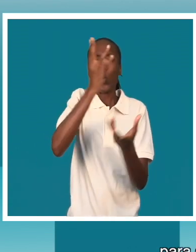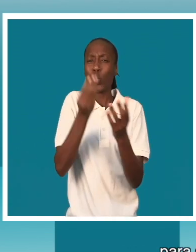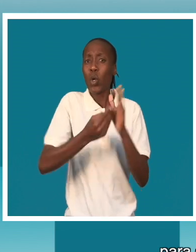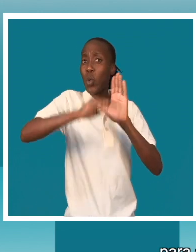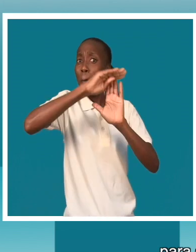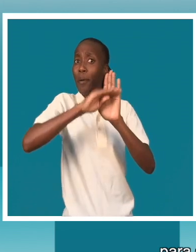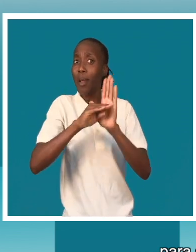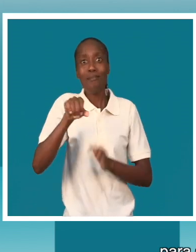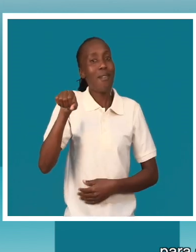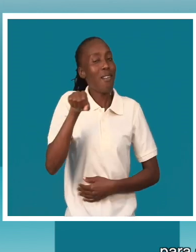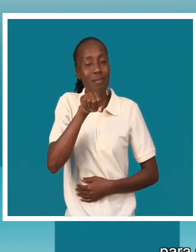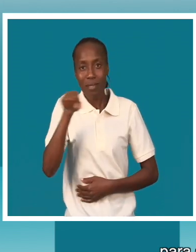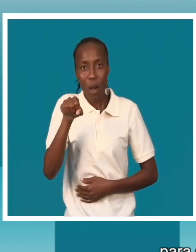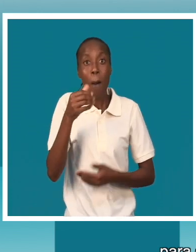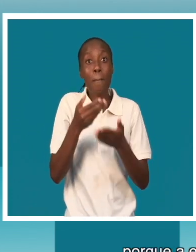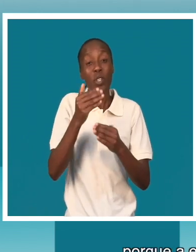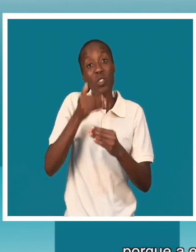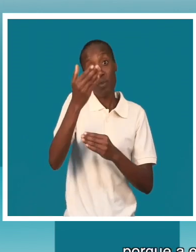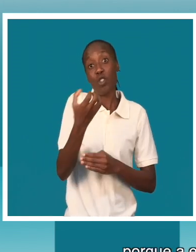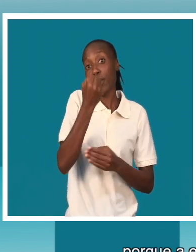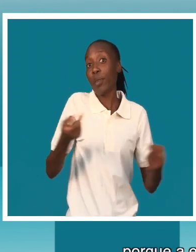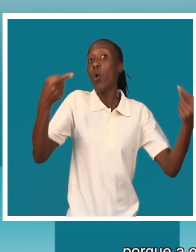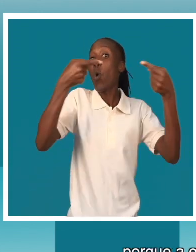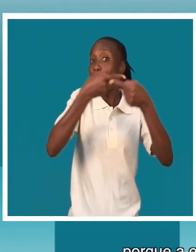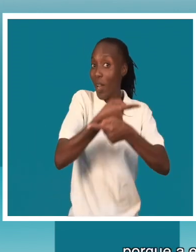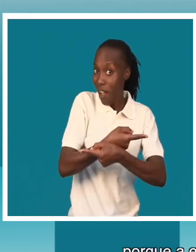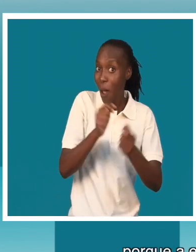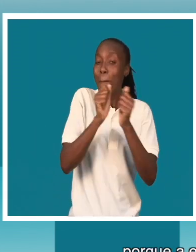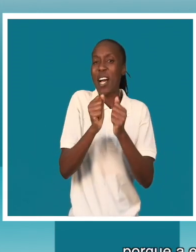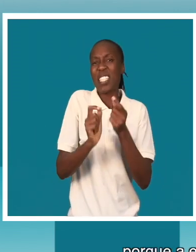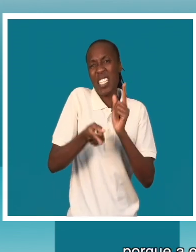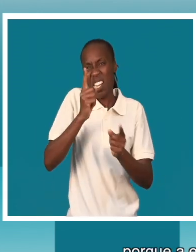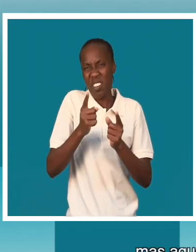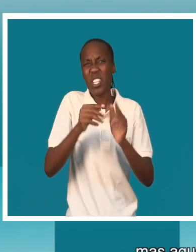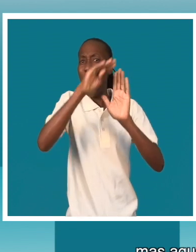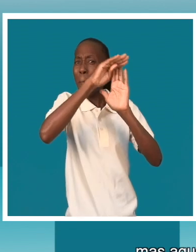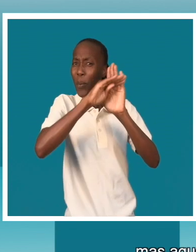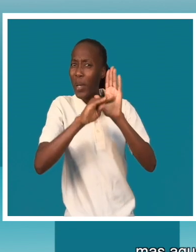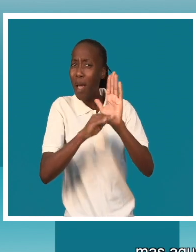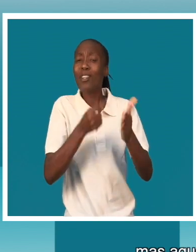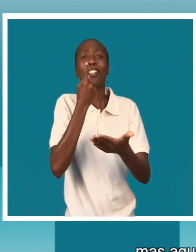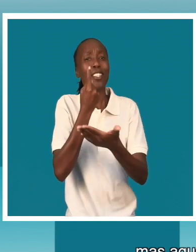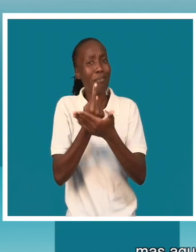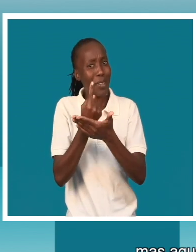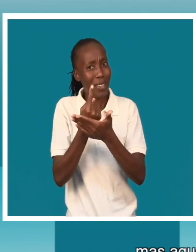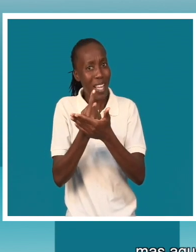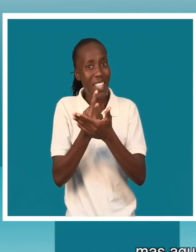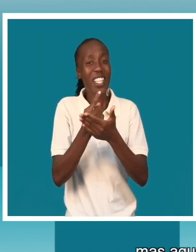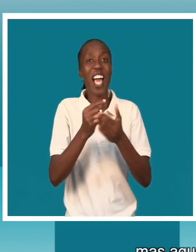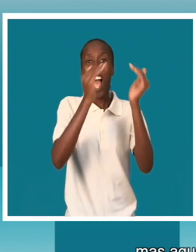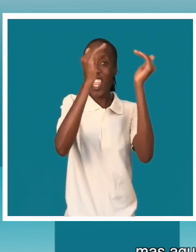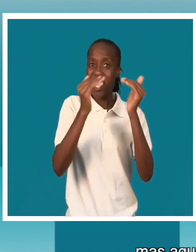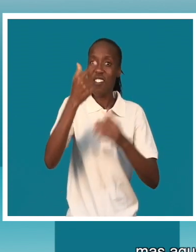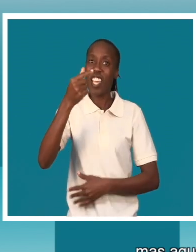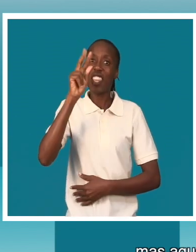cobrir, não todos os programas, porque nesta altura seria bastante complicado, mas talvez aqueles programas são